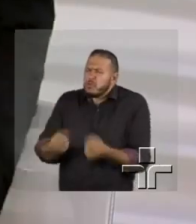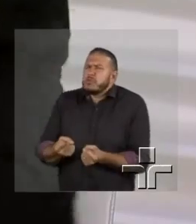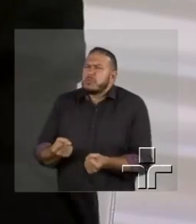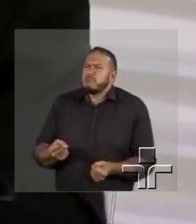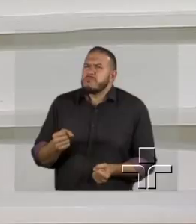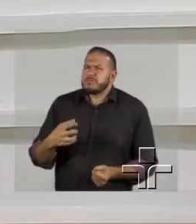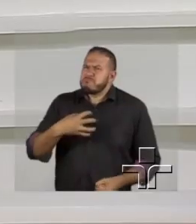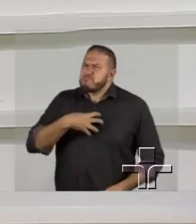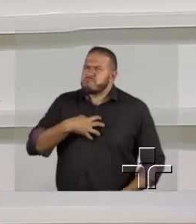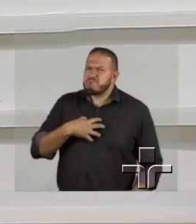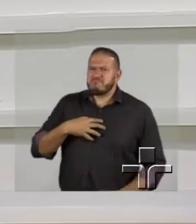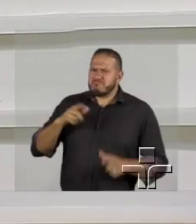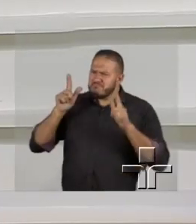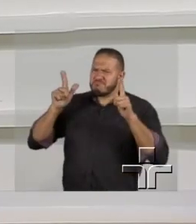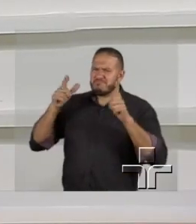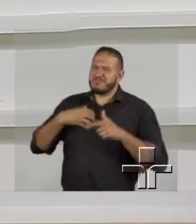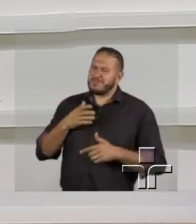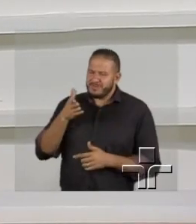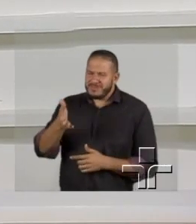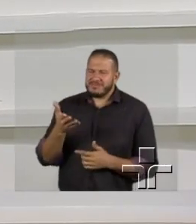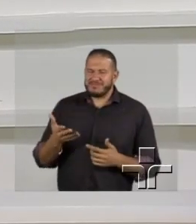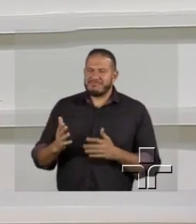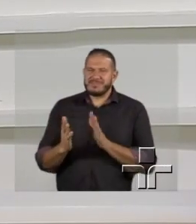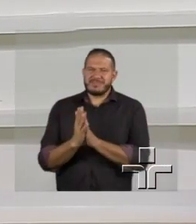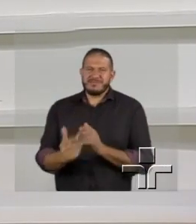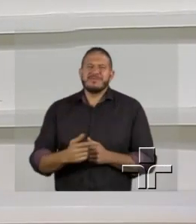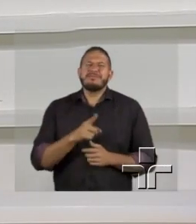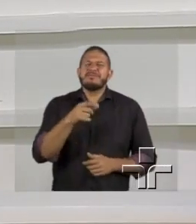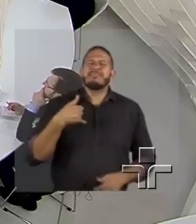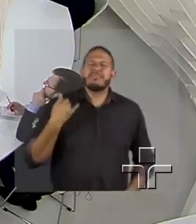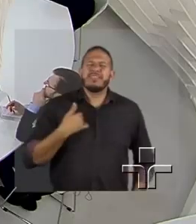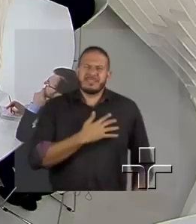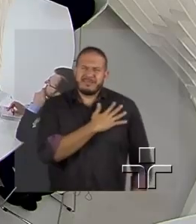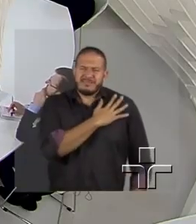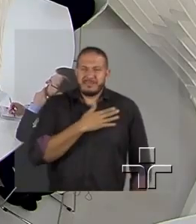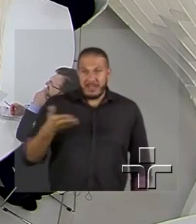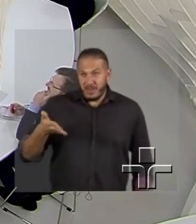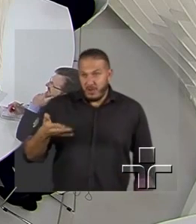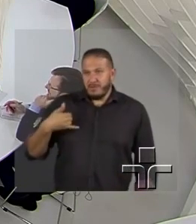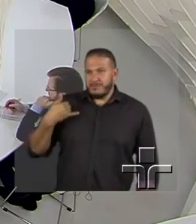É um nome que tem um potencial, né?